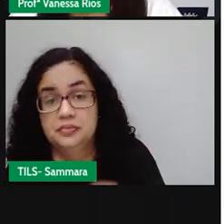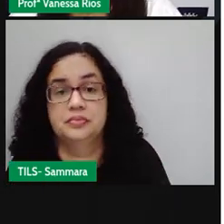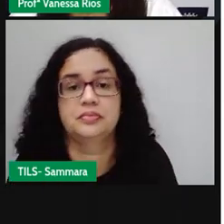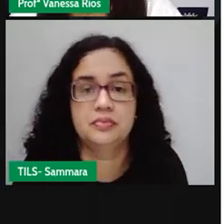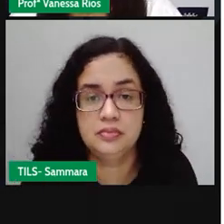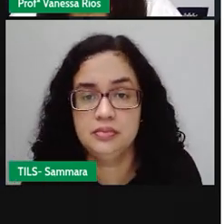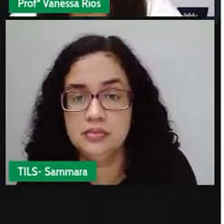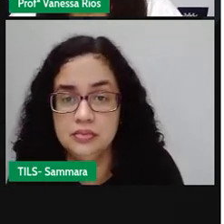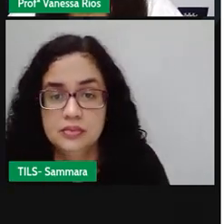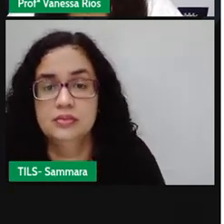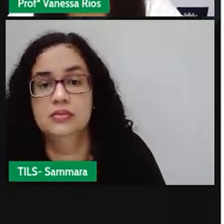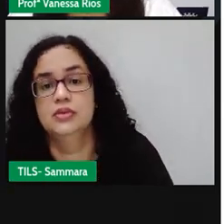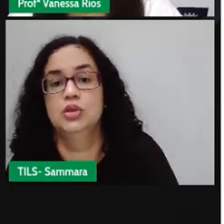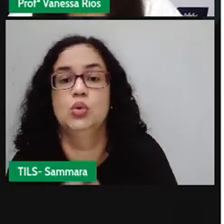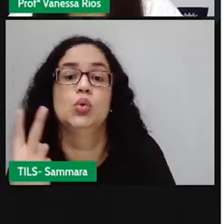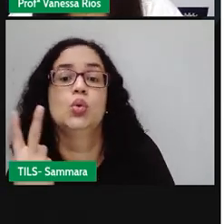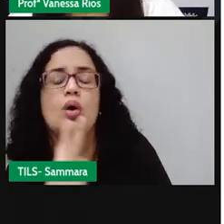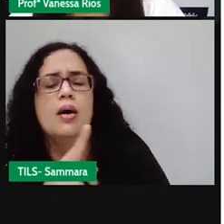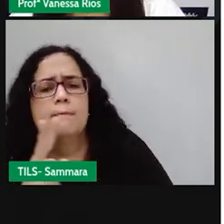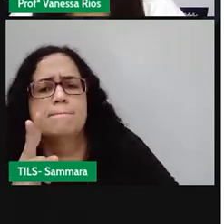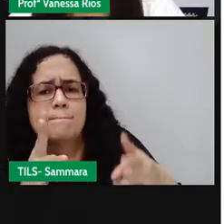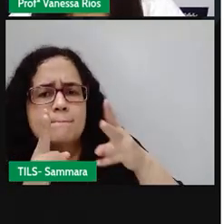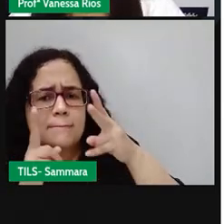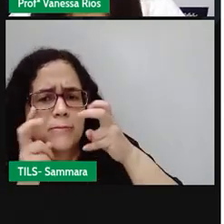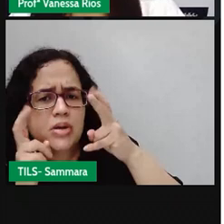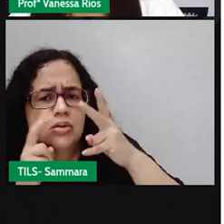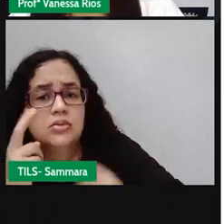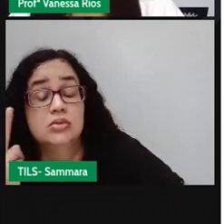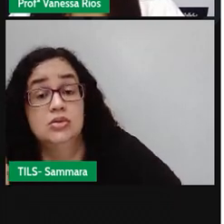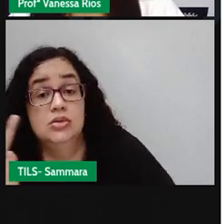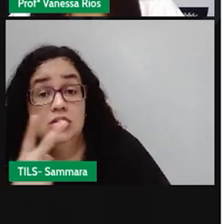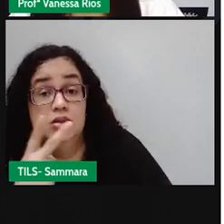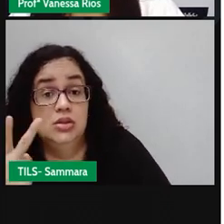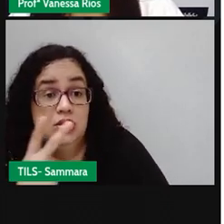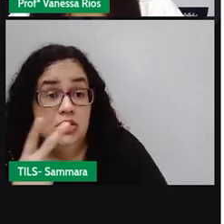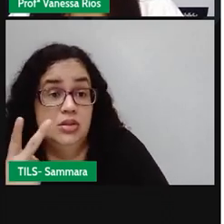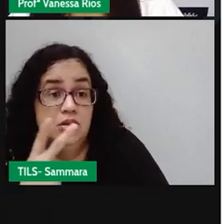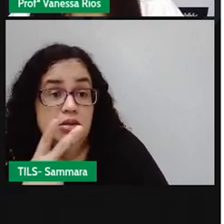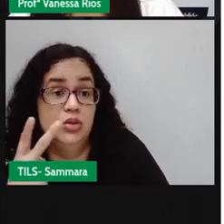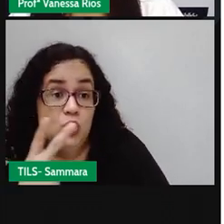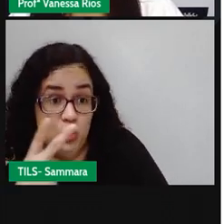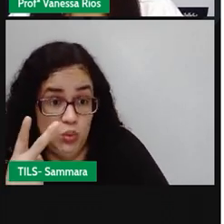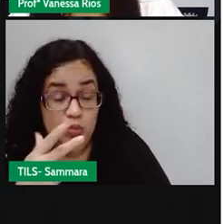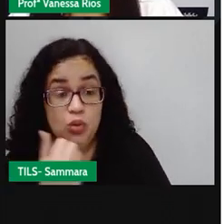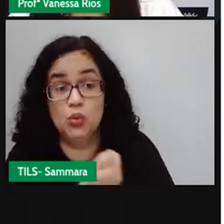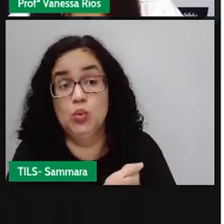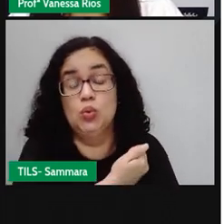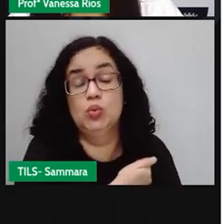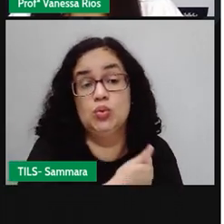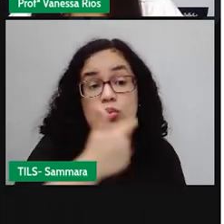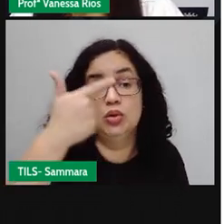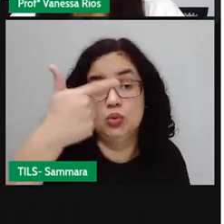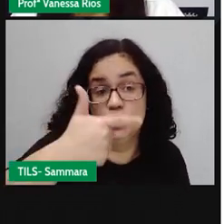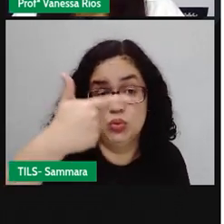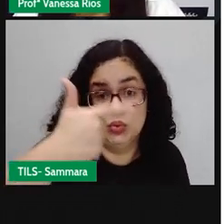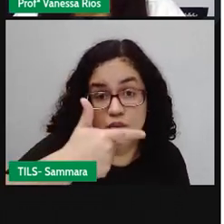Então, vamos completar. Vamos perceber que essa parte aqui a gente precisa completar com o número